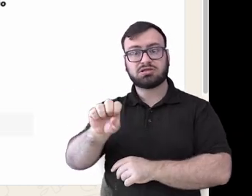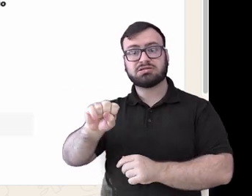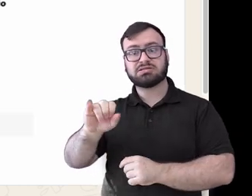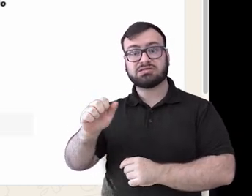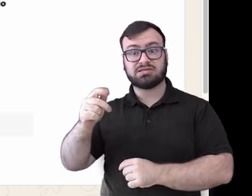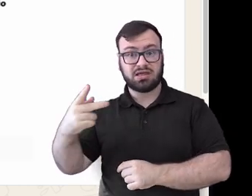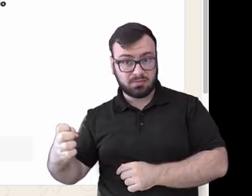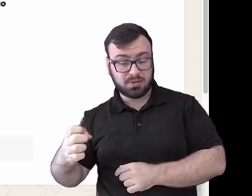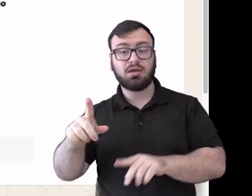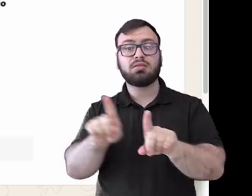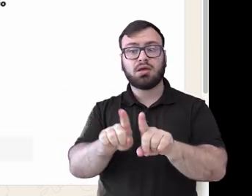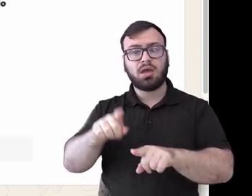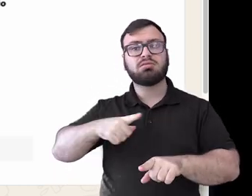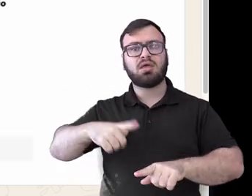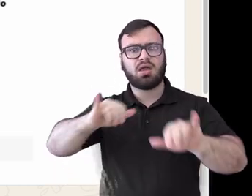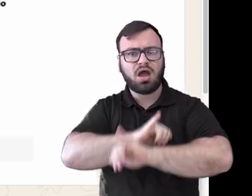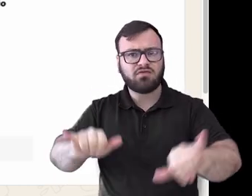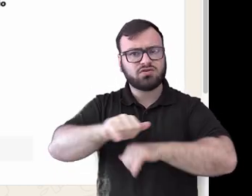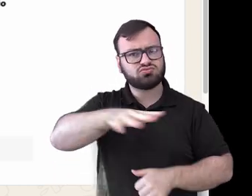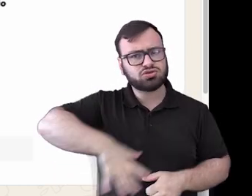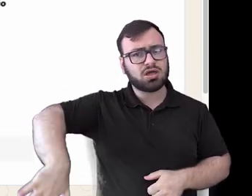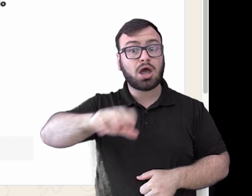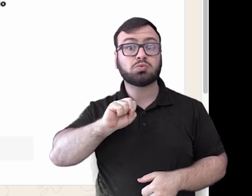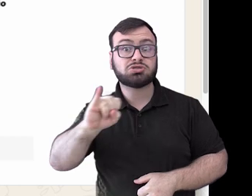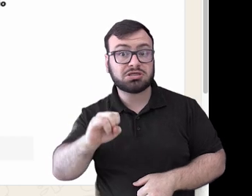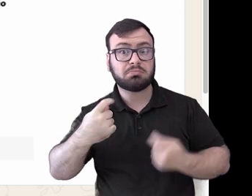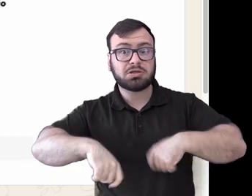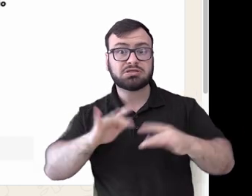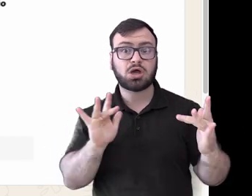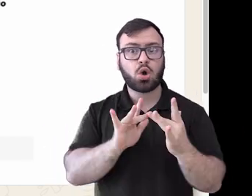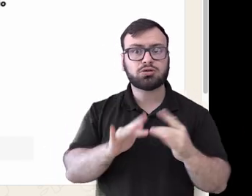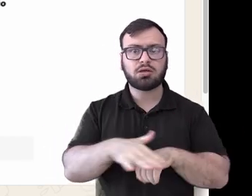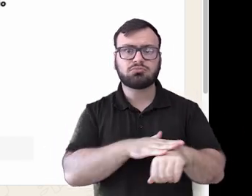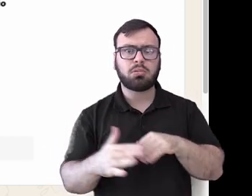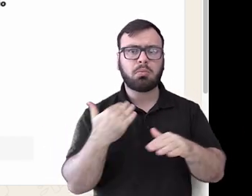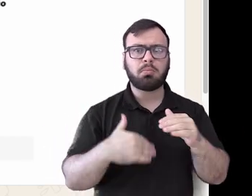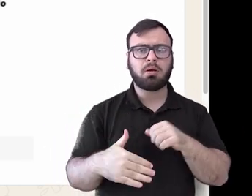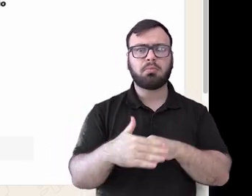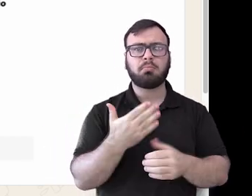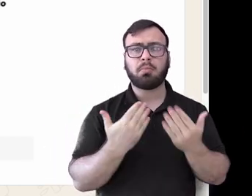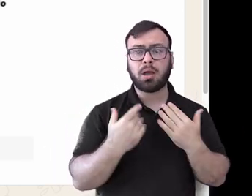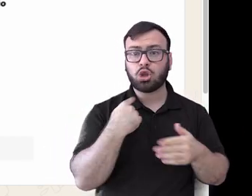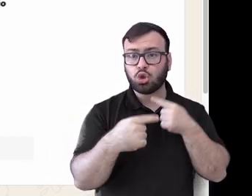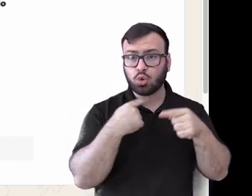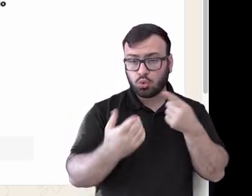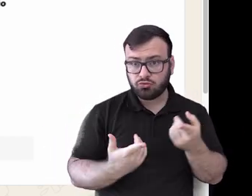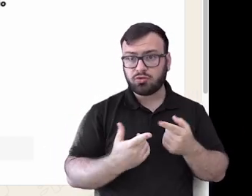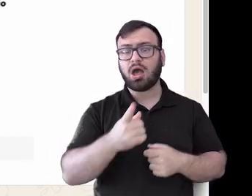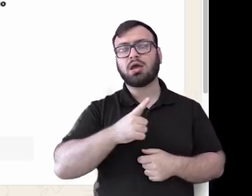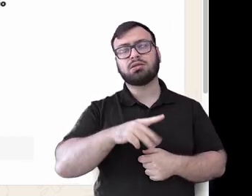avisos Gerais e ainda se precisar entrar em contato pode enviar mensagem para o e-mail CIEP